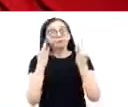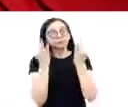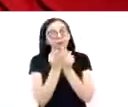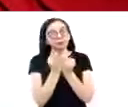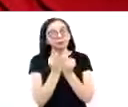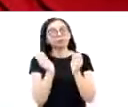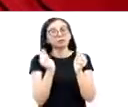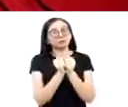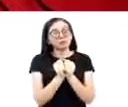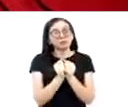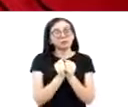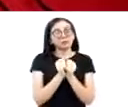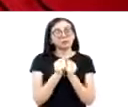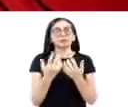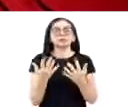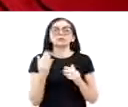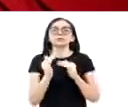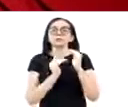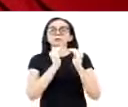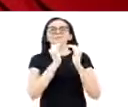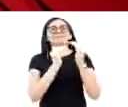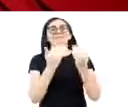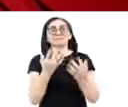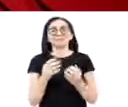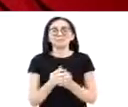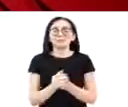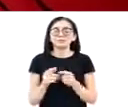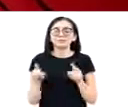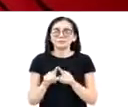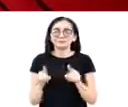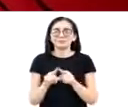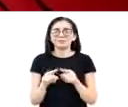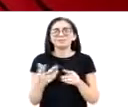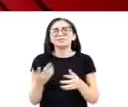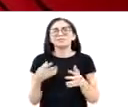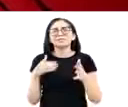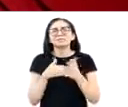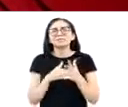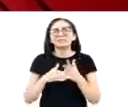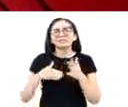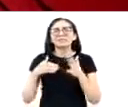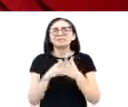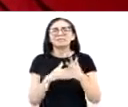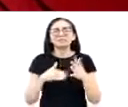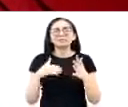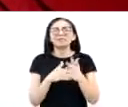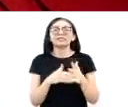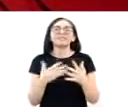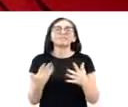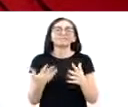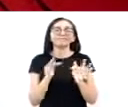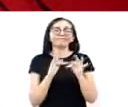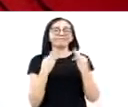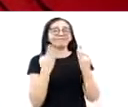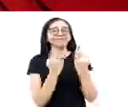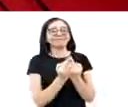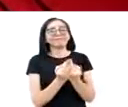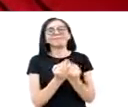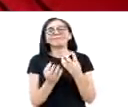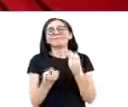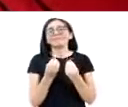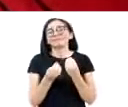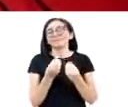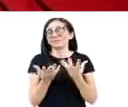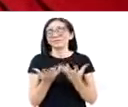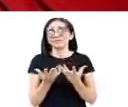importante salutar nesse momento que nós tivemos também alguns entraves. A família também não